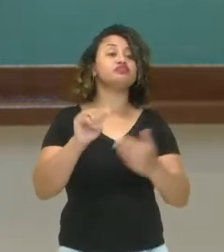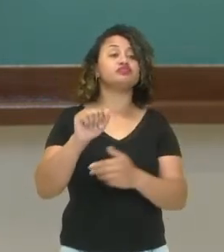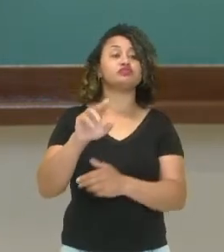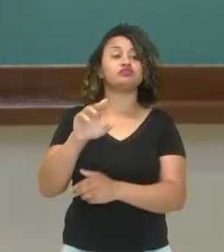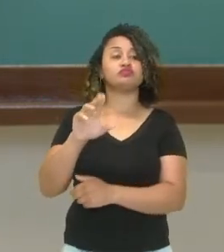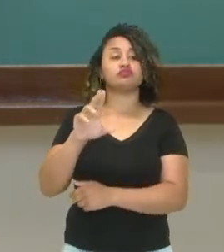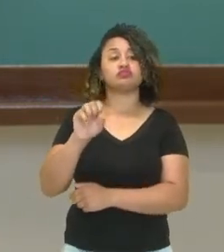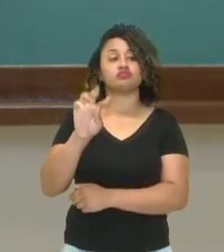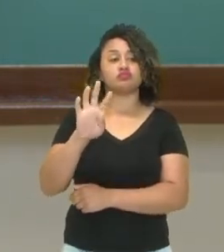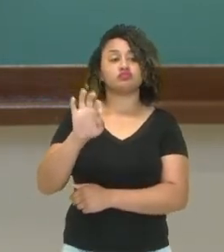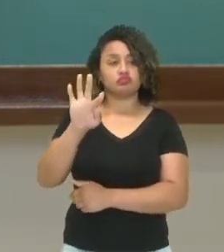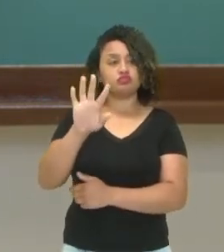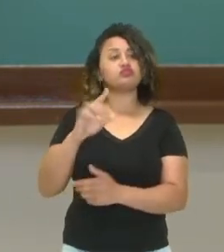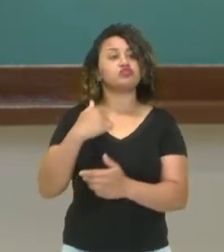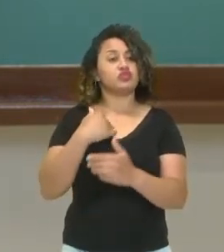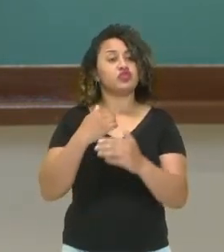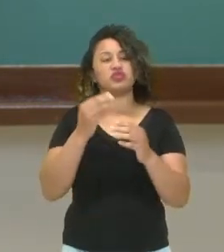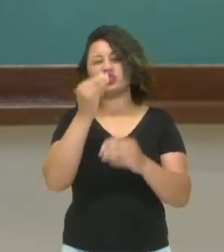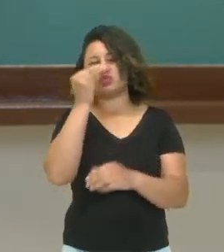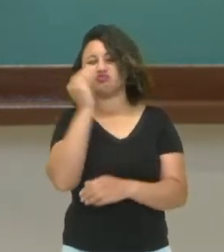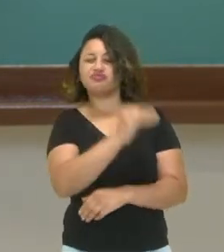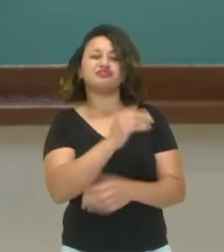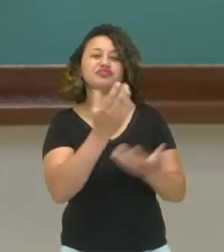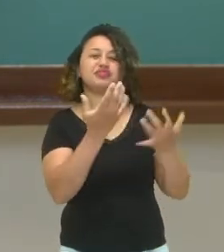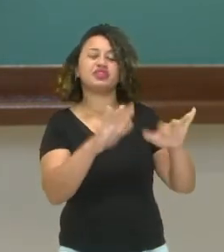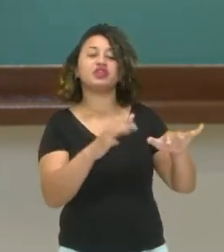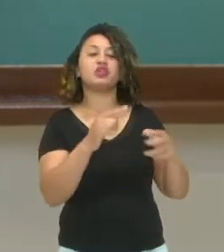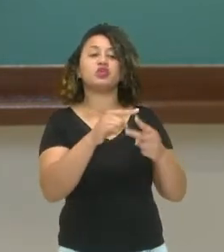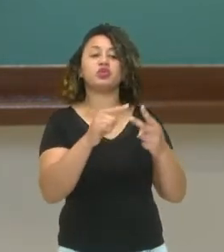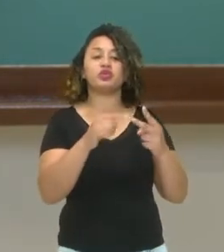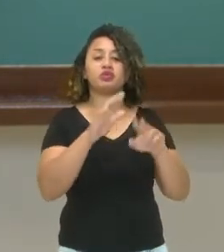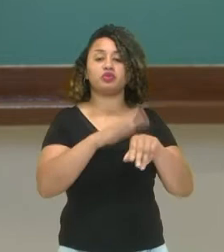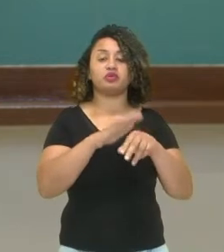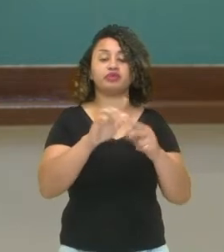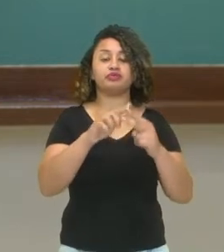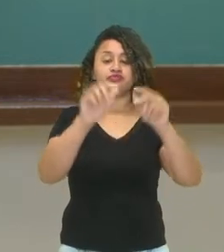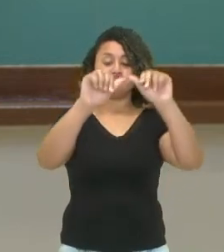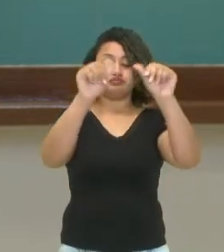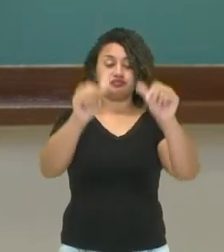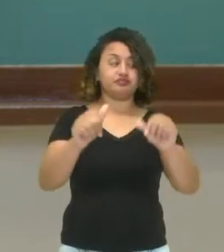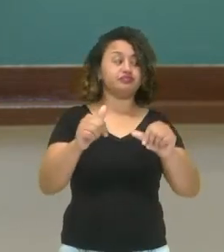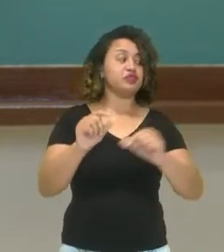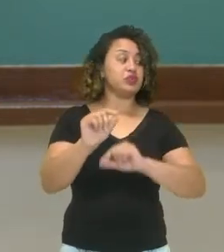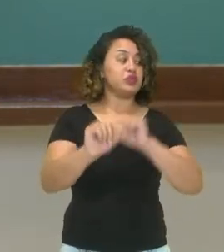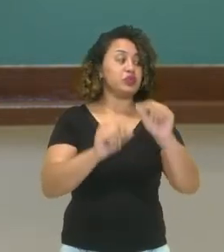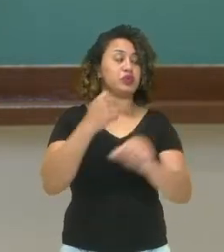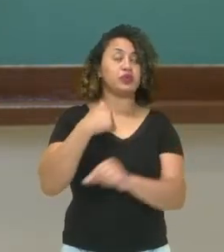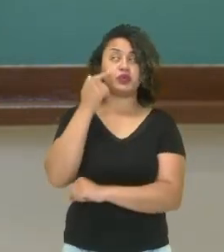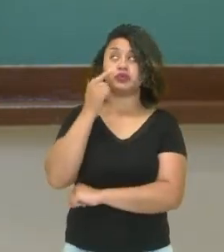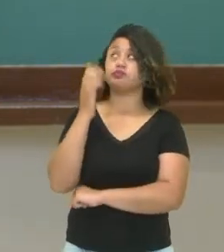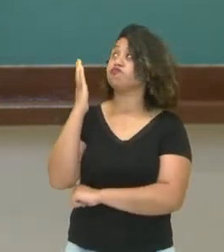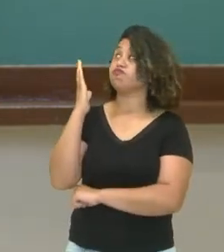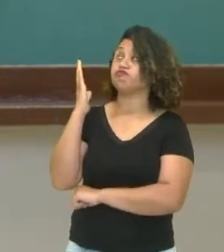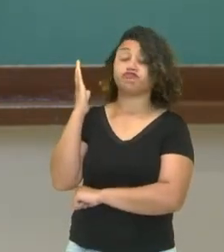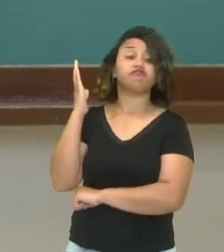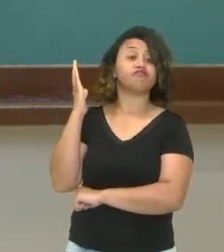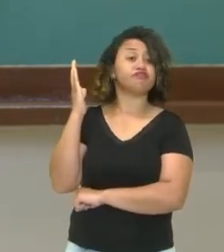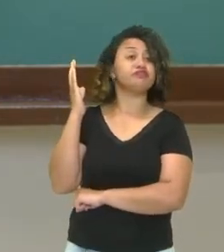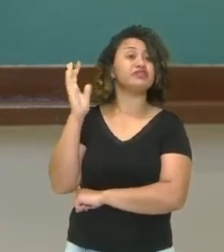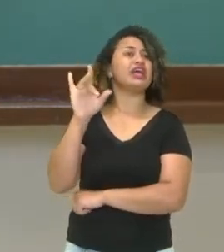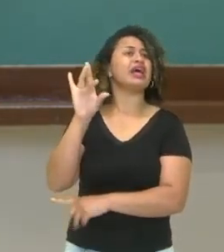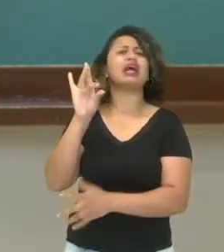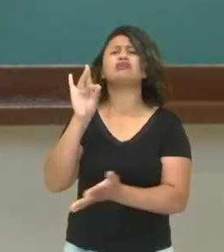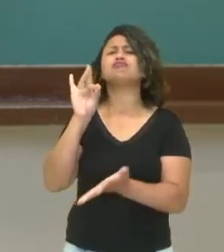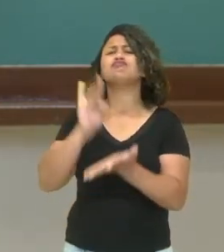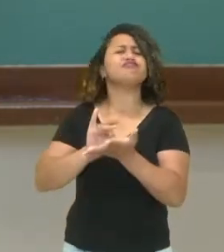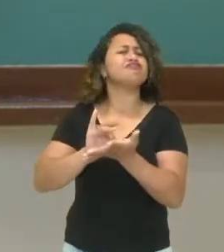2 vezes pelo seguinte motivo: a obra em questão, esse busto, era demasiadamente real.